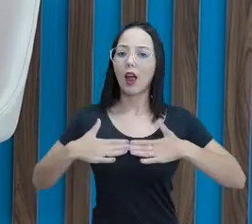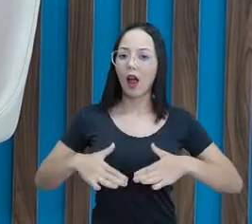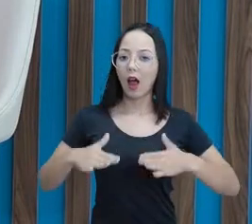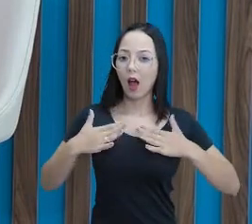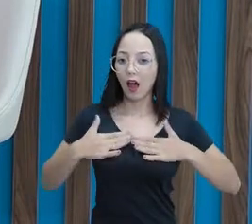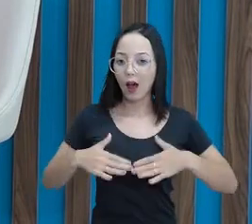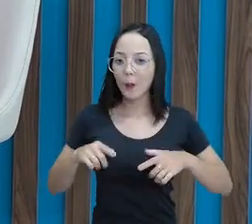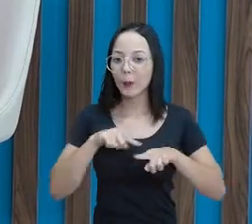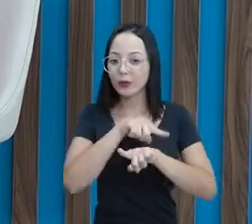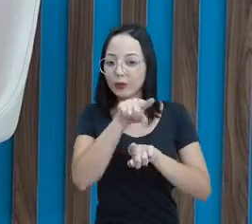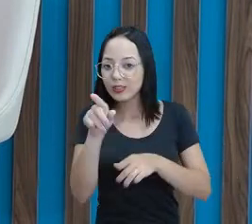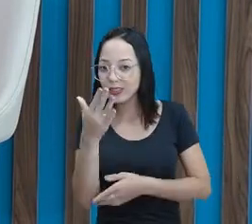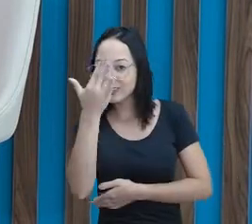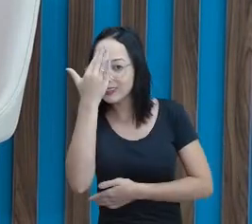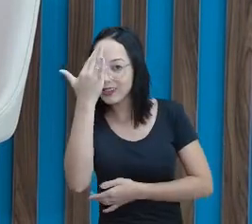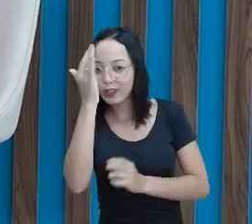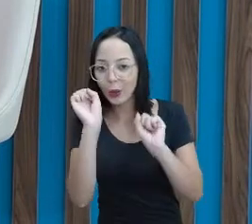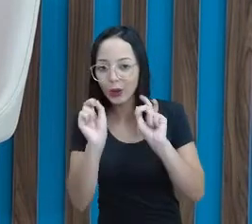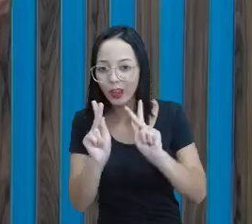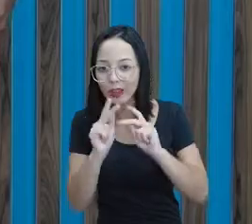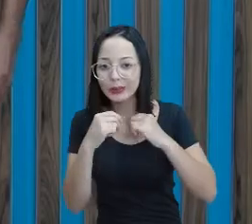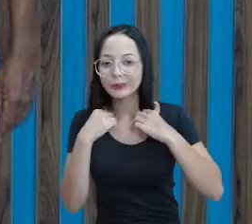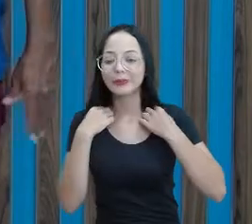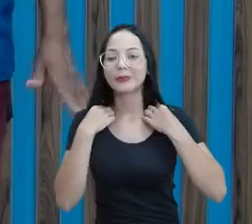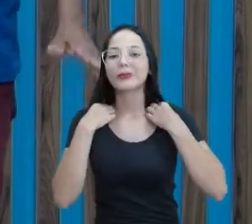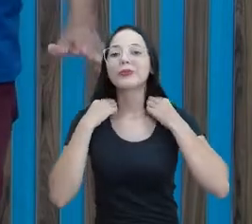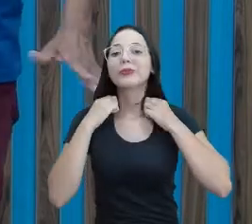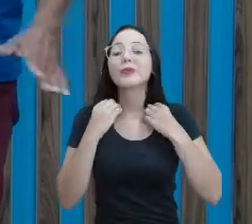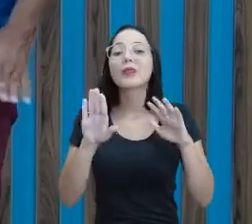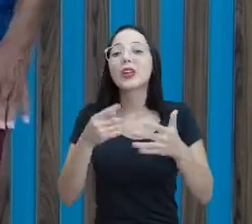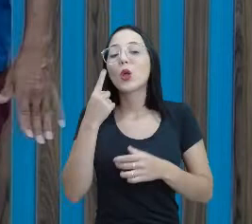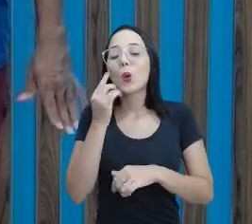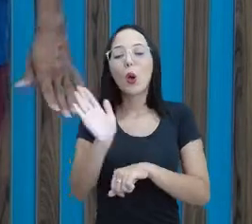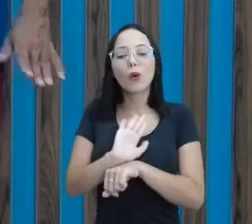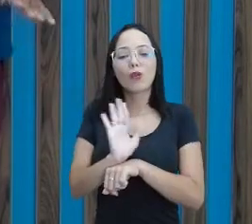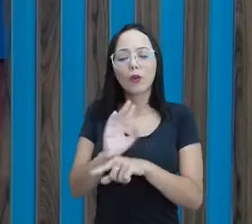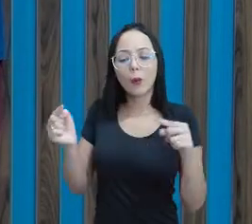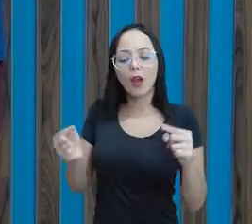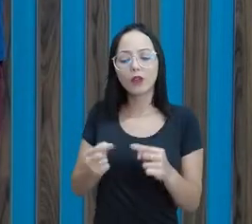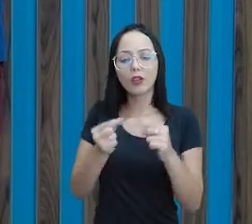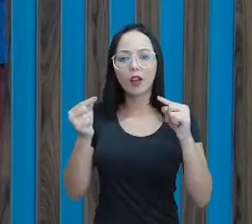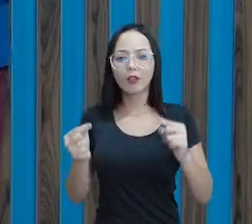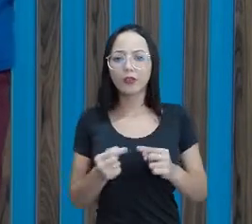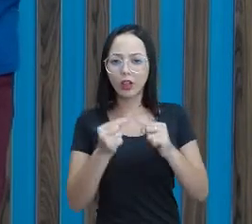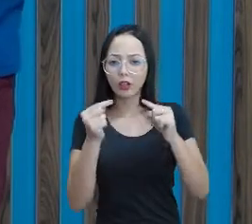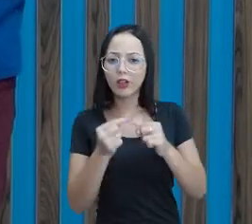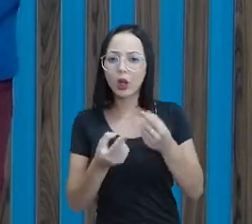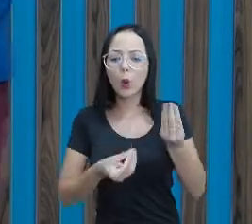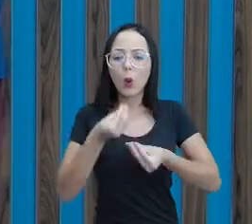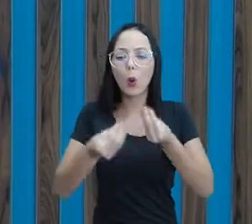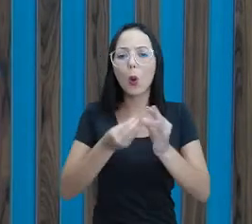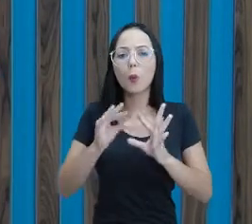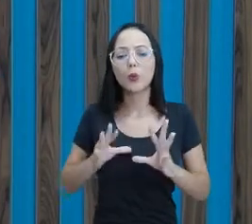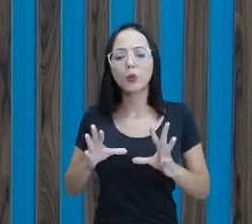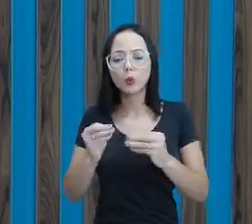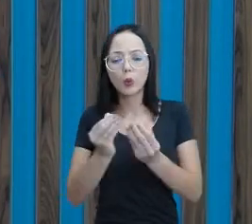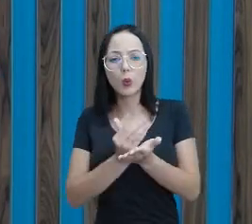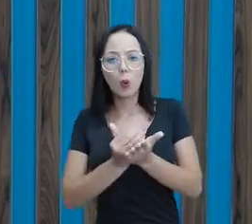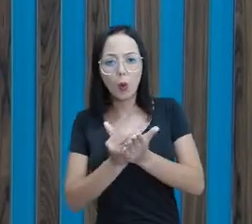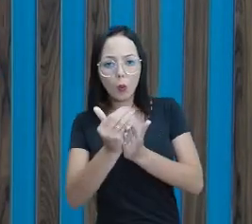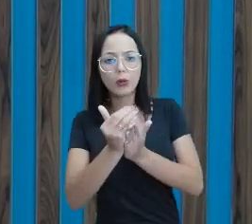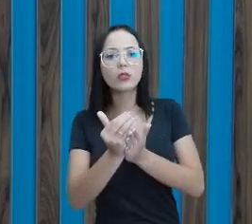todo mundo entender, beleza? Tá vendo, gente? Então aquele filme tem a ver essa questão como tudo começou lá. Era muito